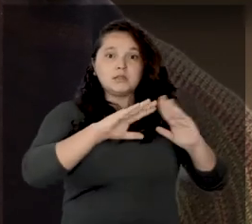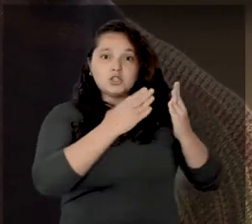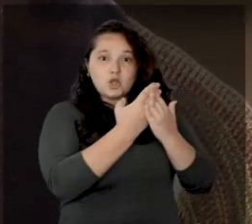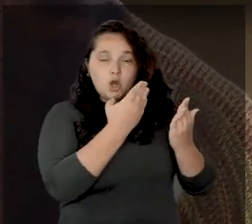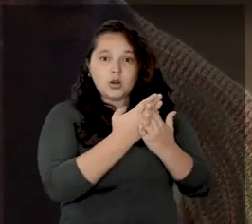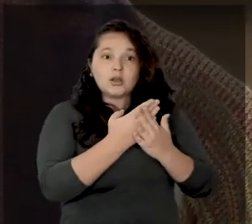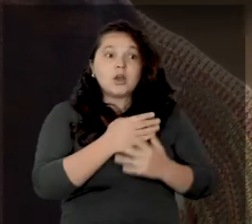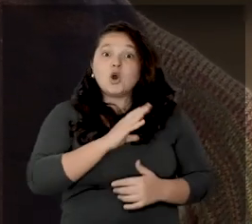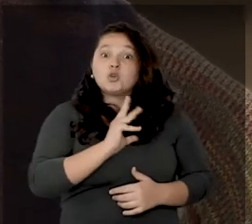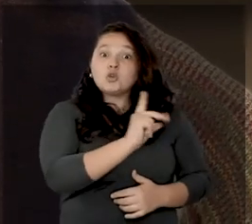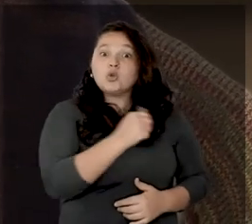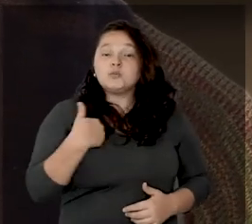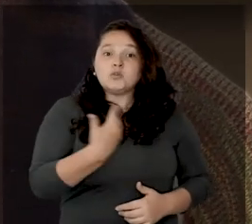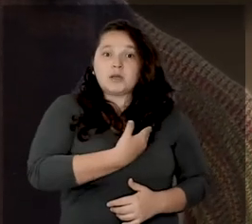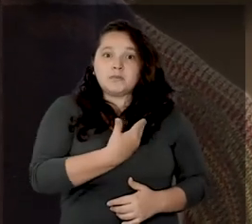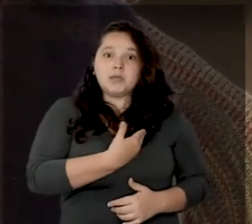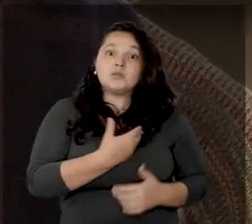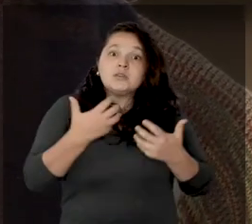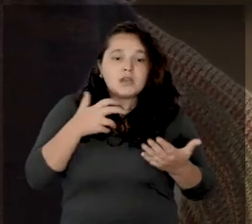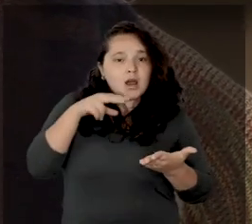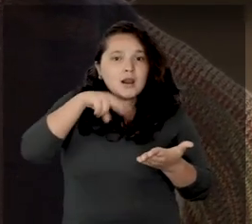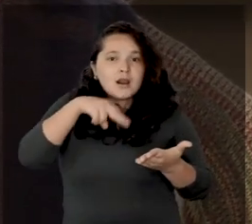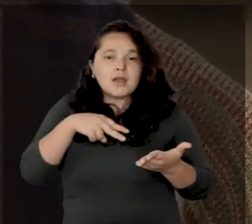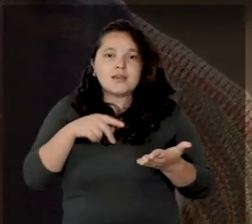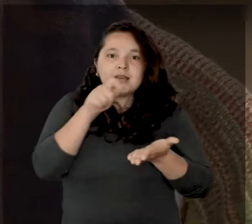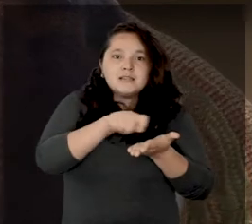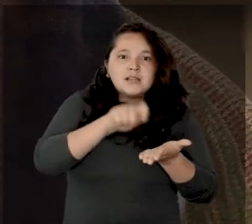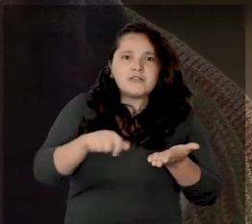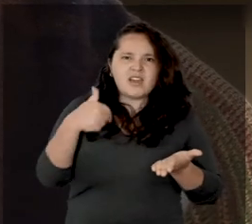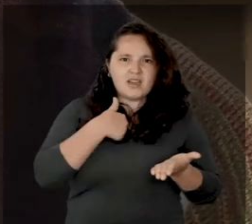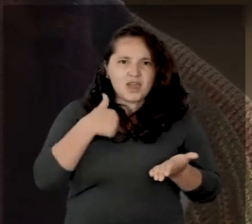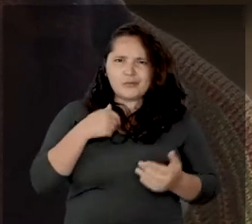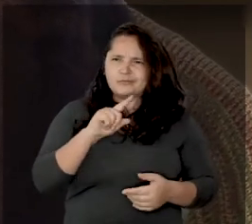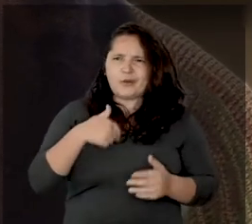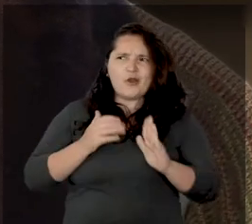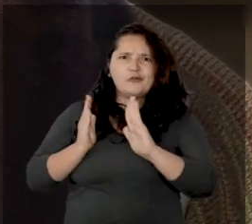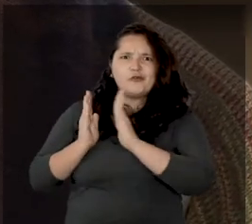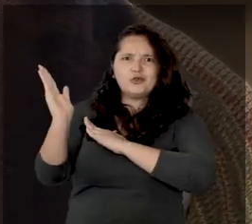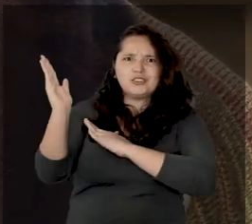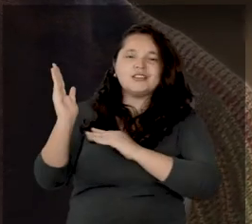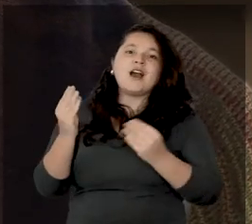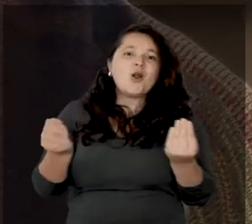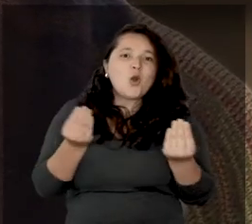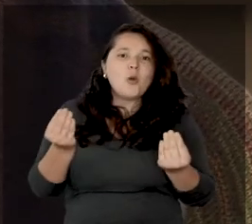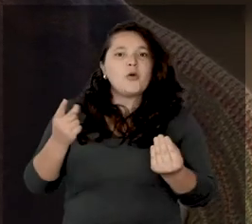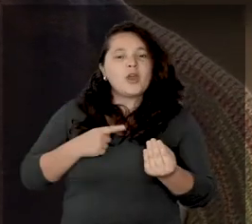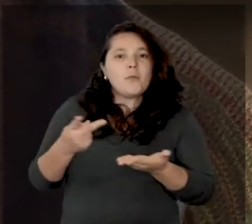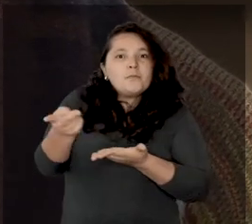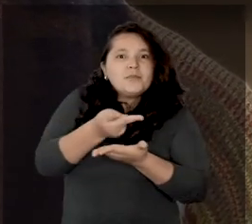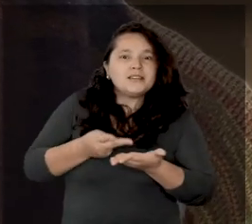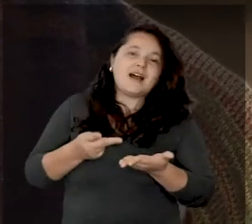ler e escrever, eu arrumava um jeito de fugir da escola exatamente pintando e escrevendo, né? E quando tinha aqueles assuntos